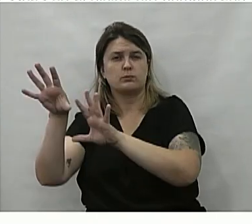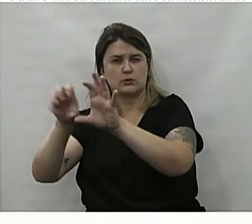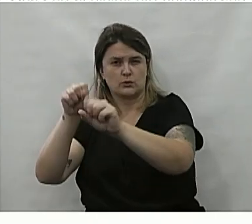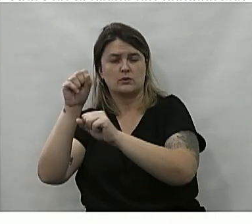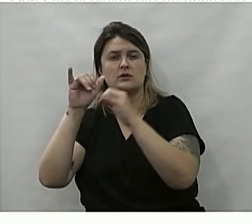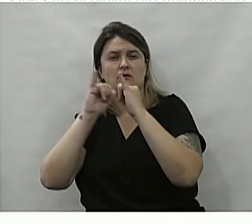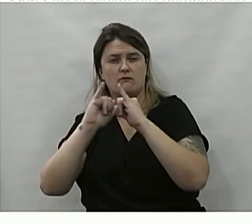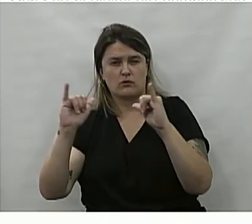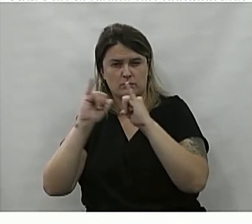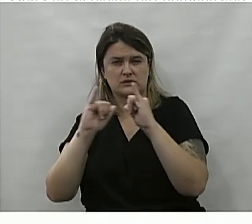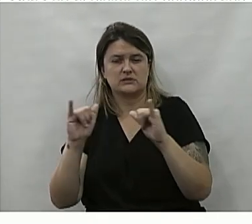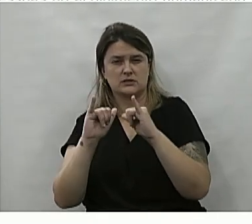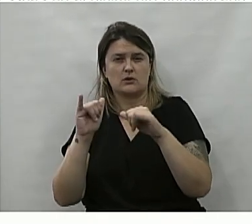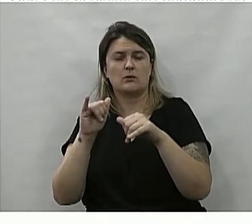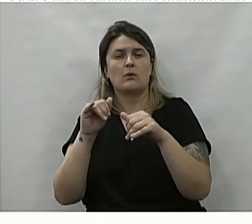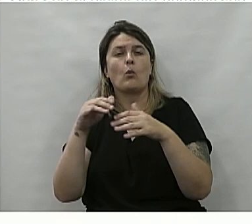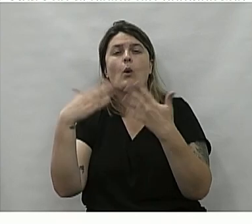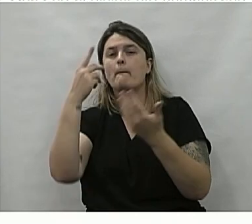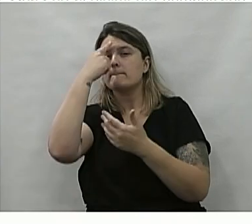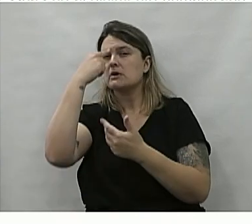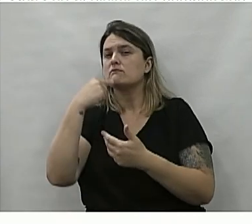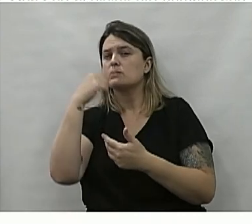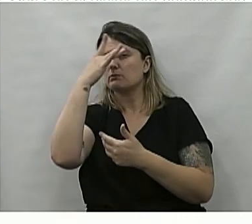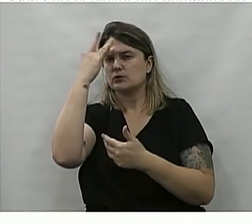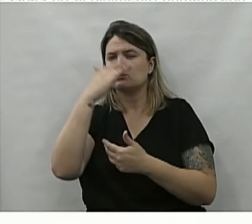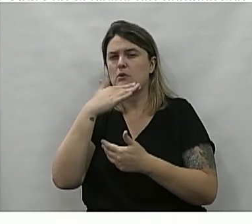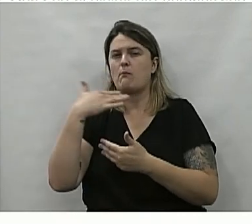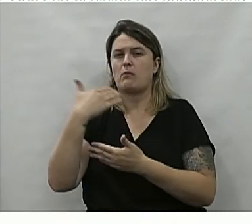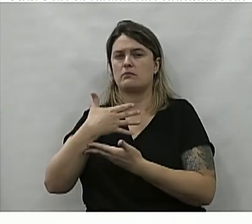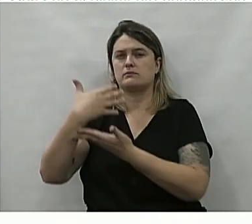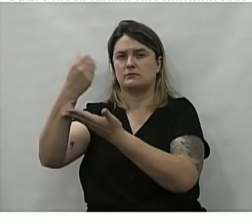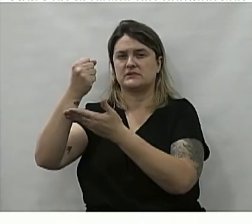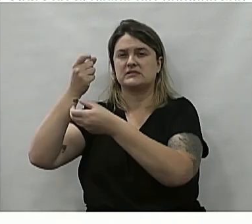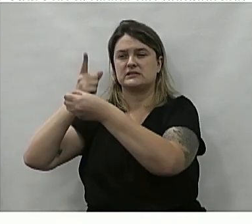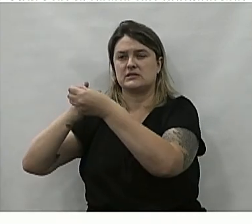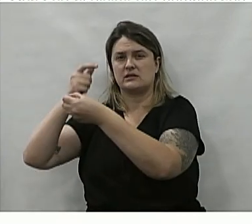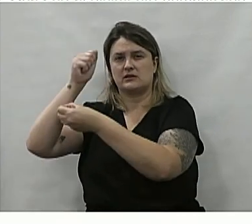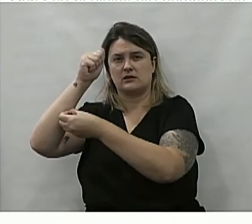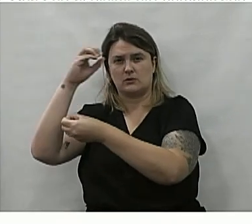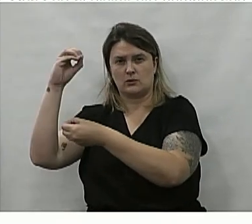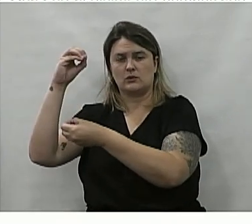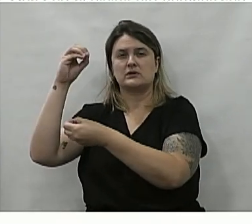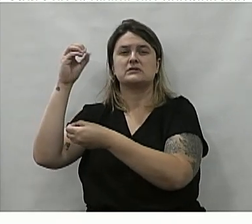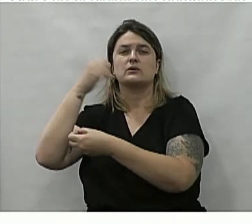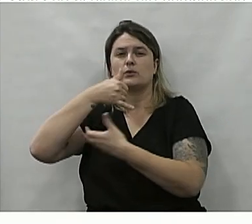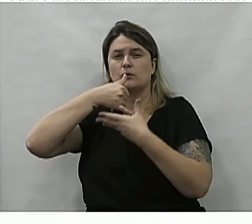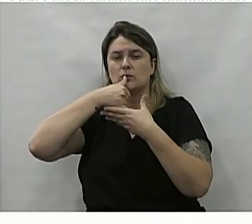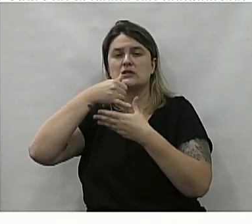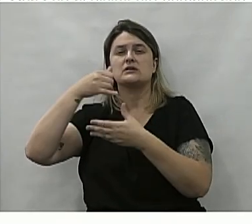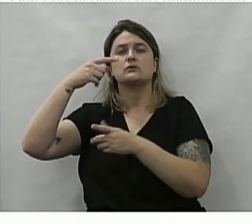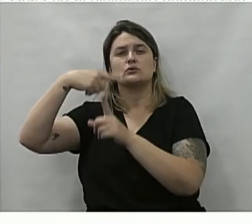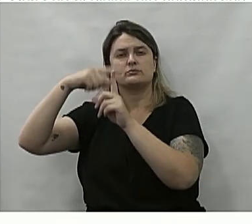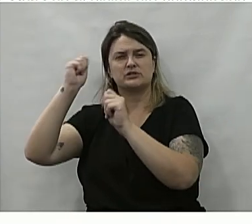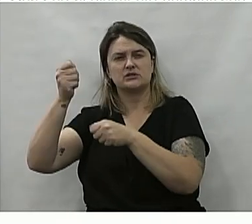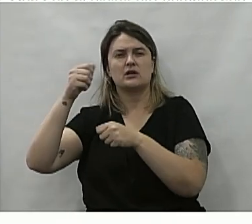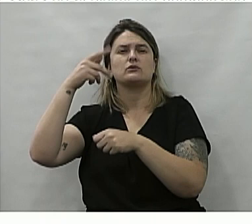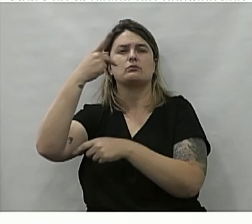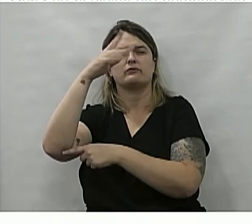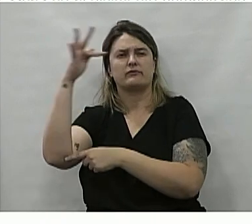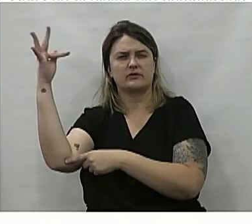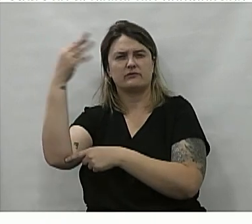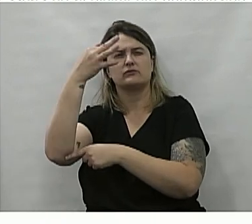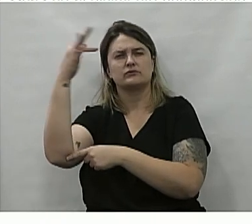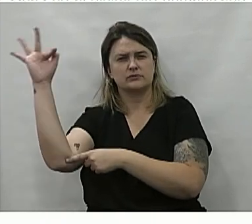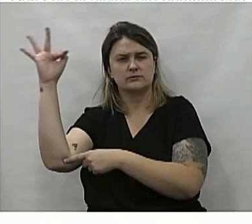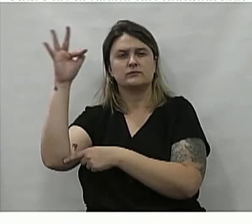epidemiológicos Relacionados ao perfil Da pessoa suicida Nos municípios De Antônio Linto São Mateus do Sul Bituruna Cruz Machado Paula Freitas Paulo